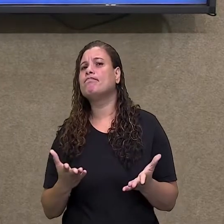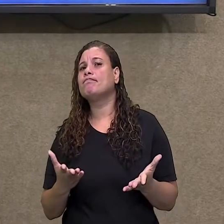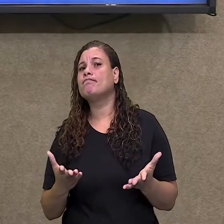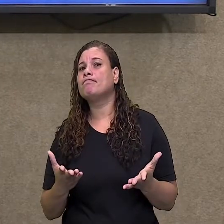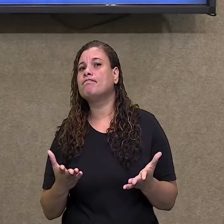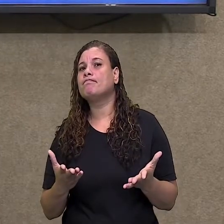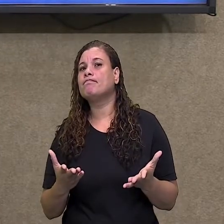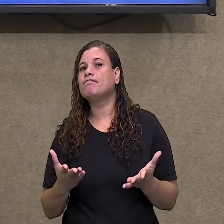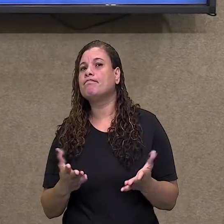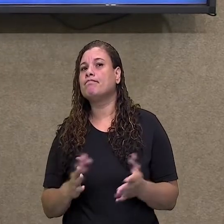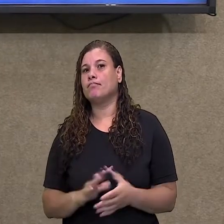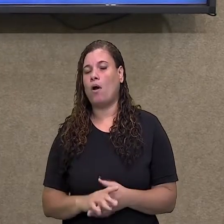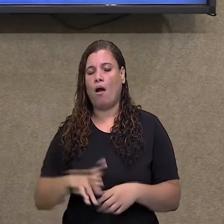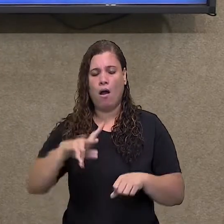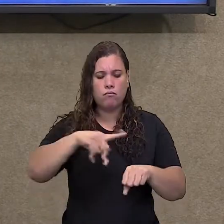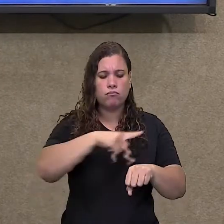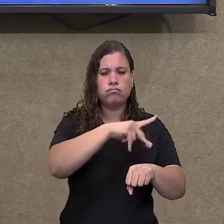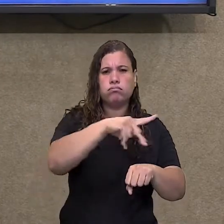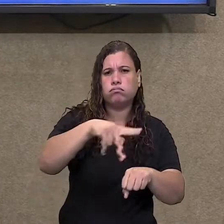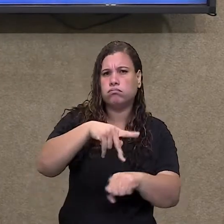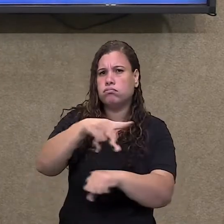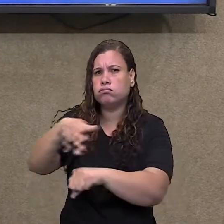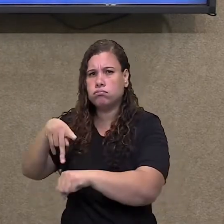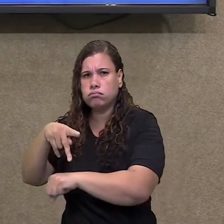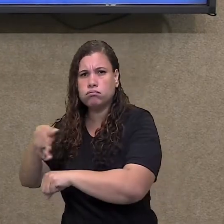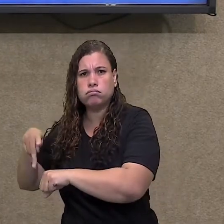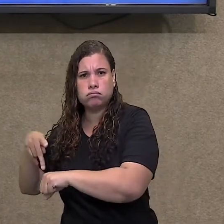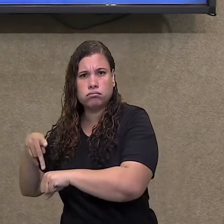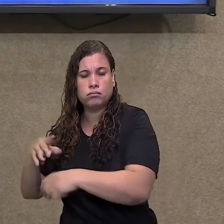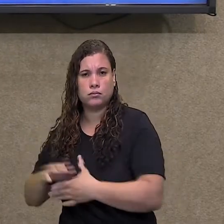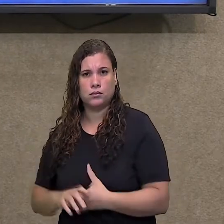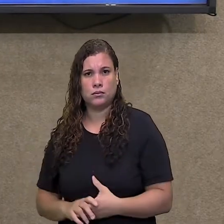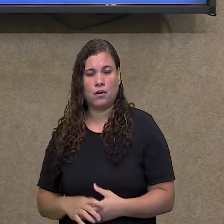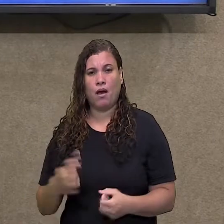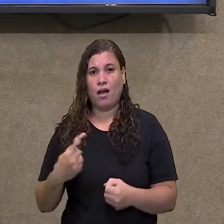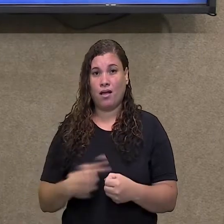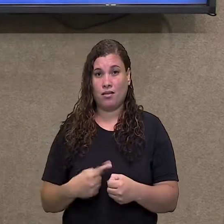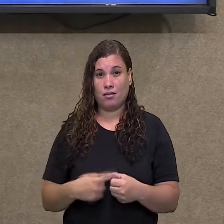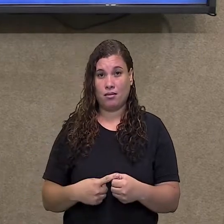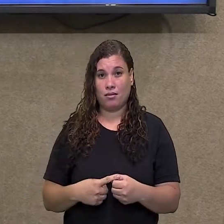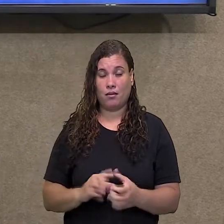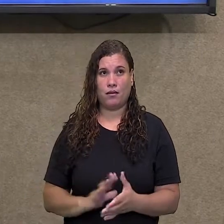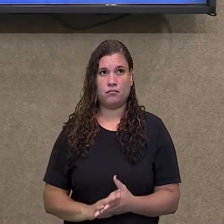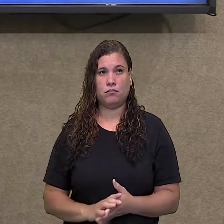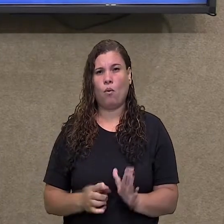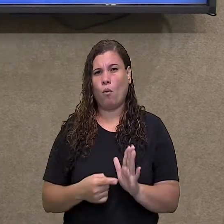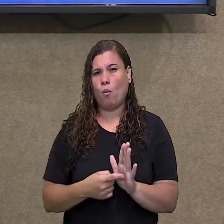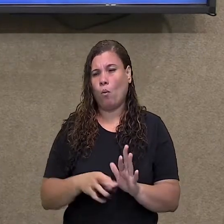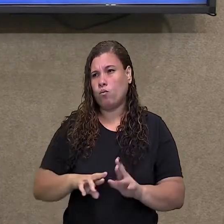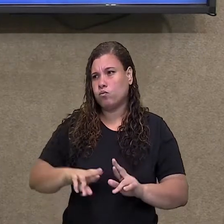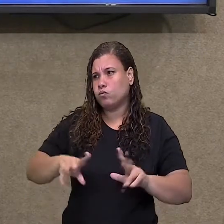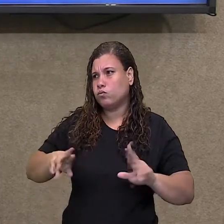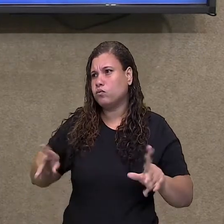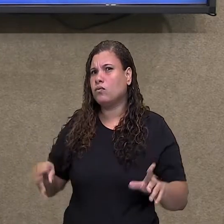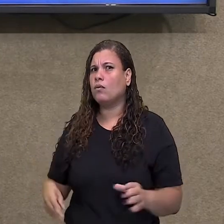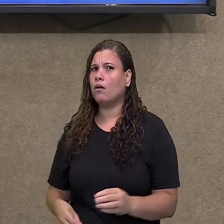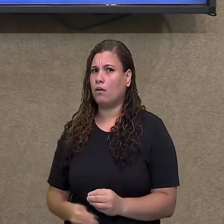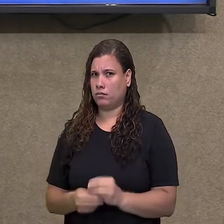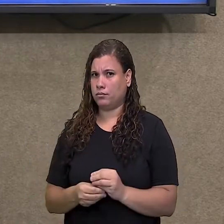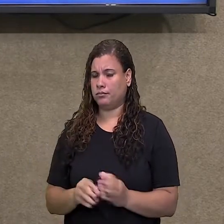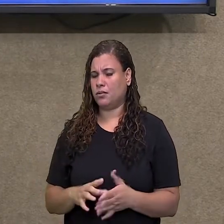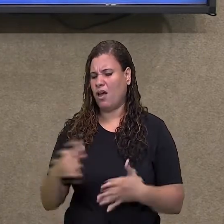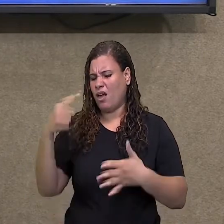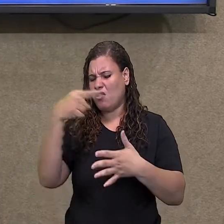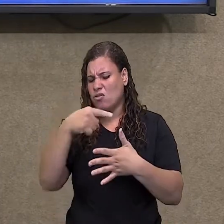Em vários países, as cidades, elas se determinam cidades de formas diferentes. Por exemplo,